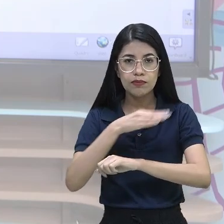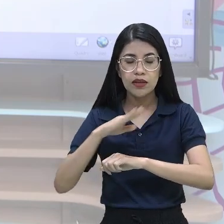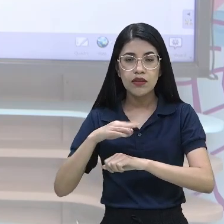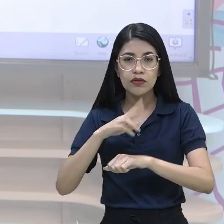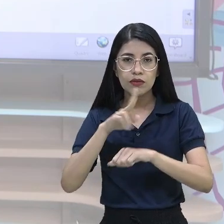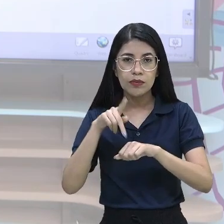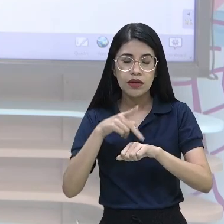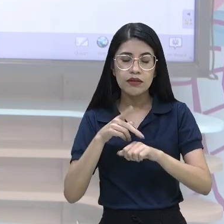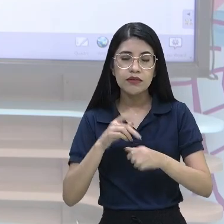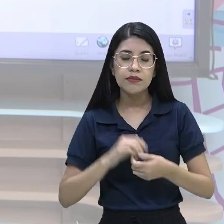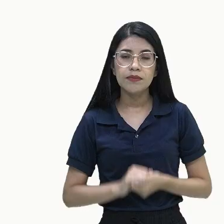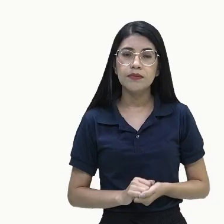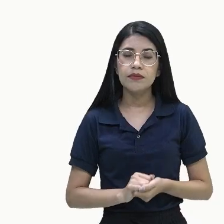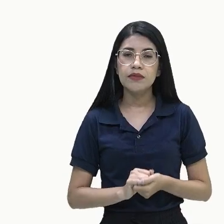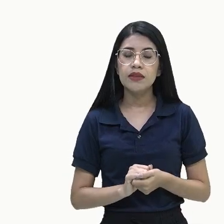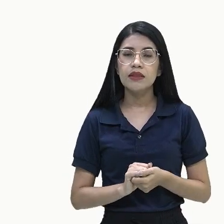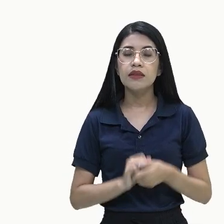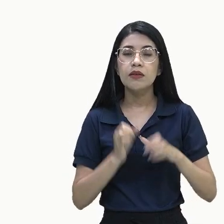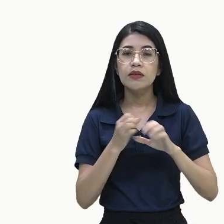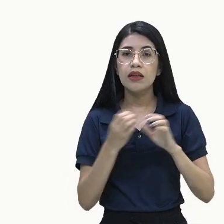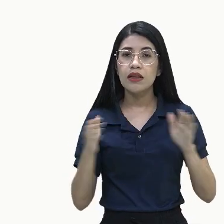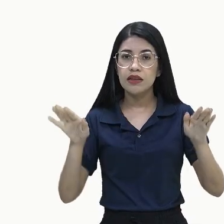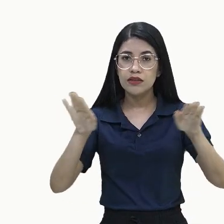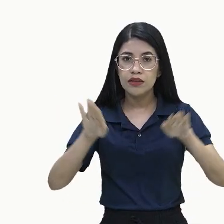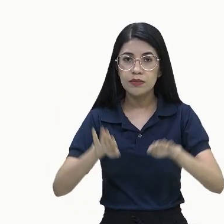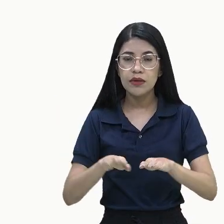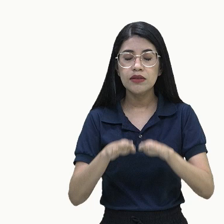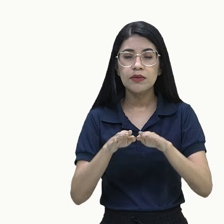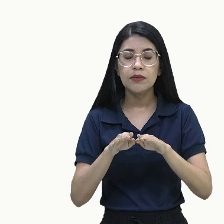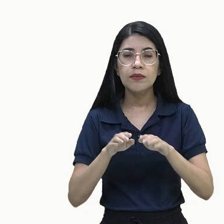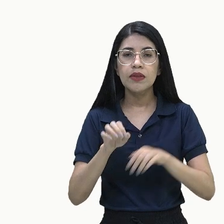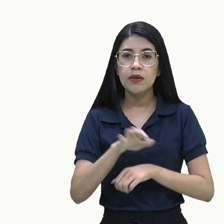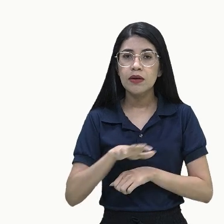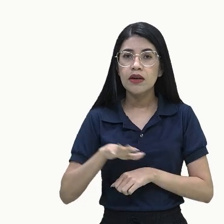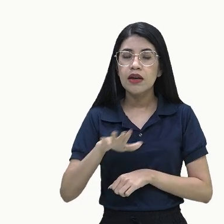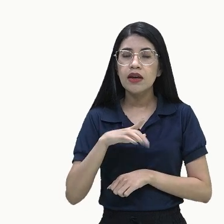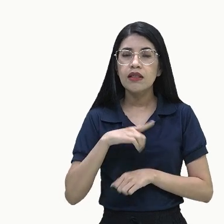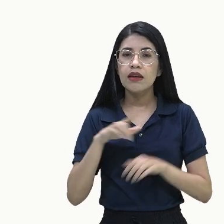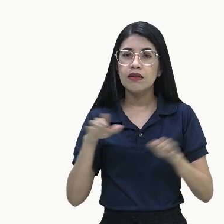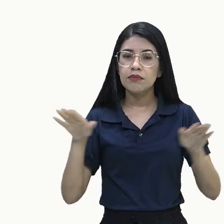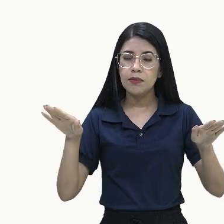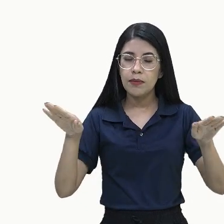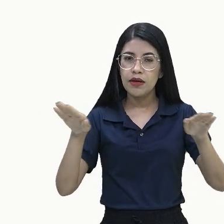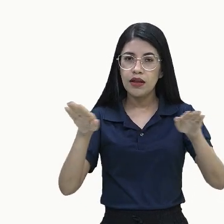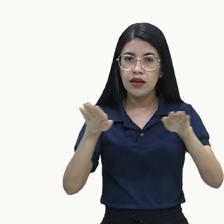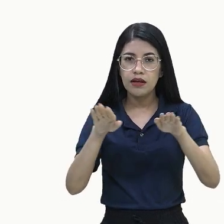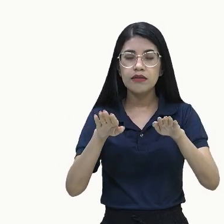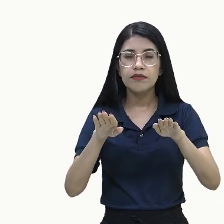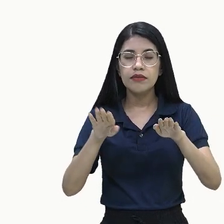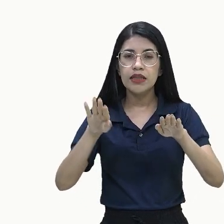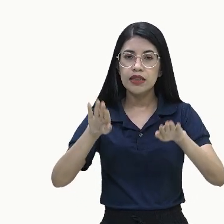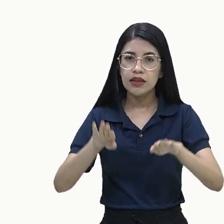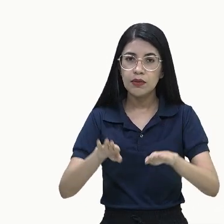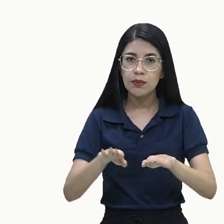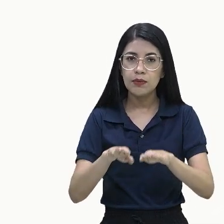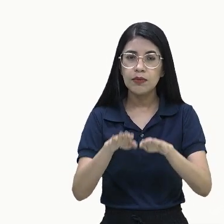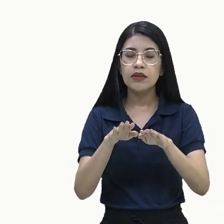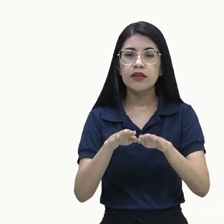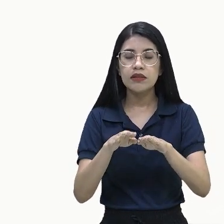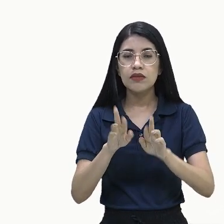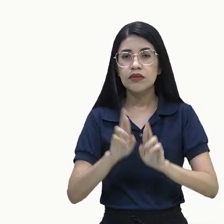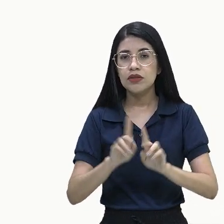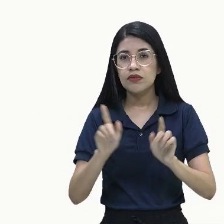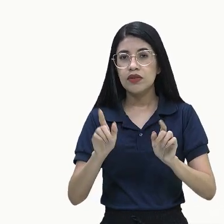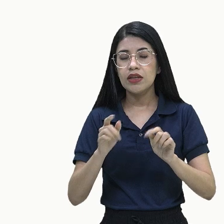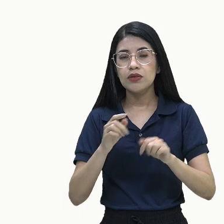as características das depressões, são superfícies geralmente planas, né? A gente tem ali uma inclinação suave, diferentemente